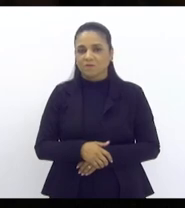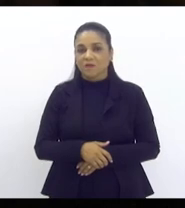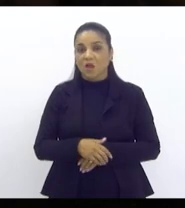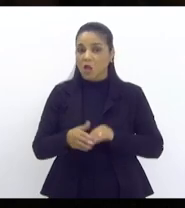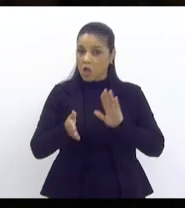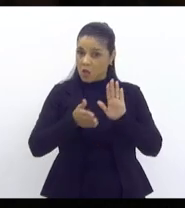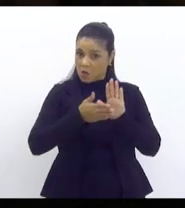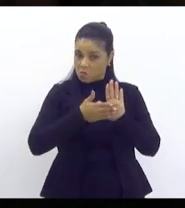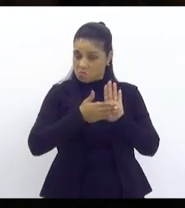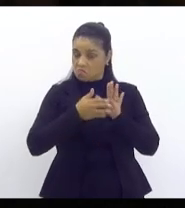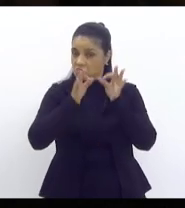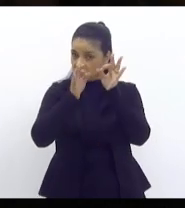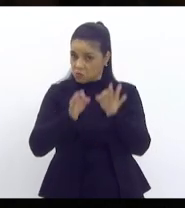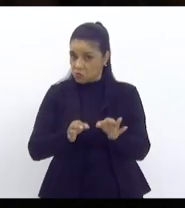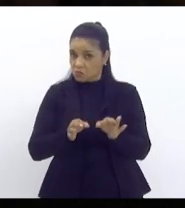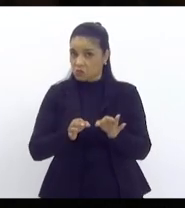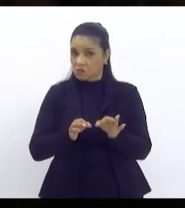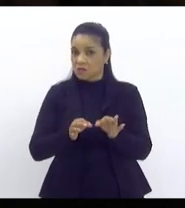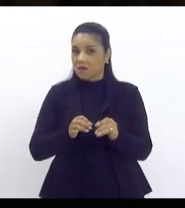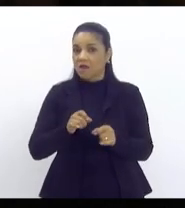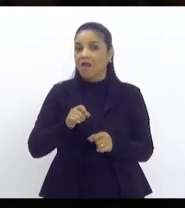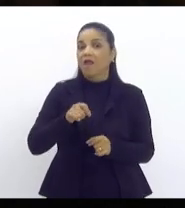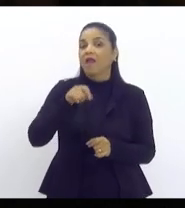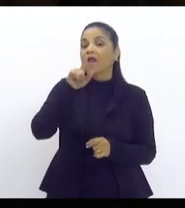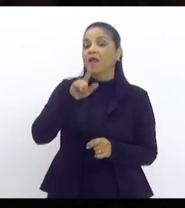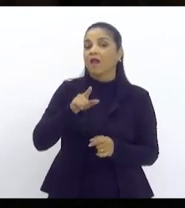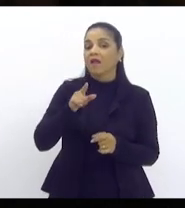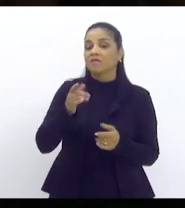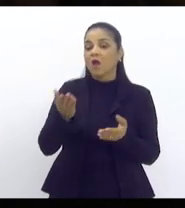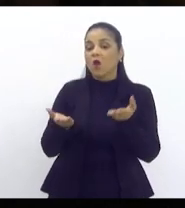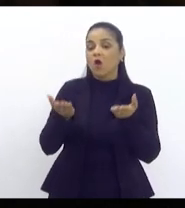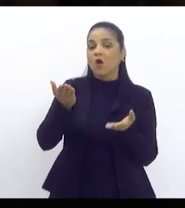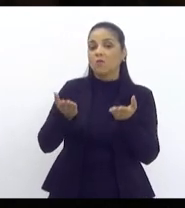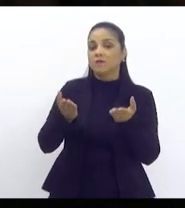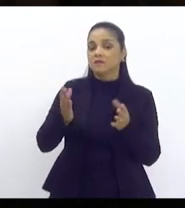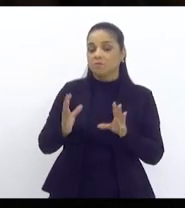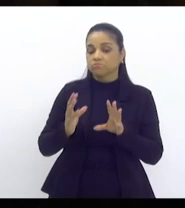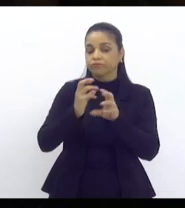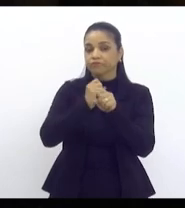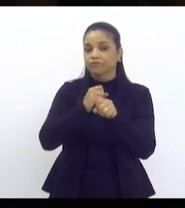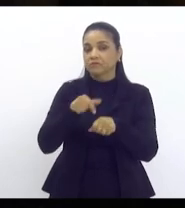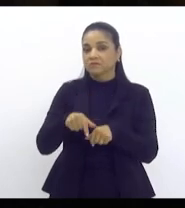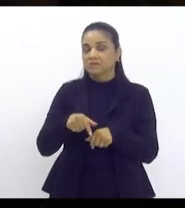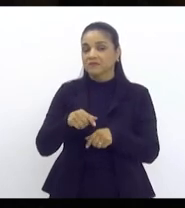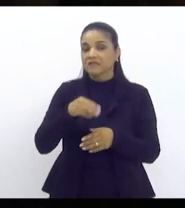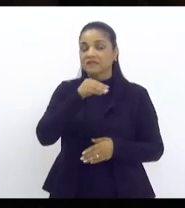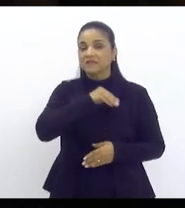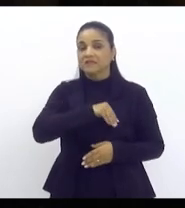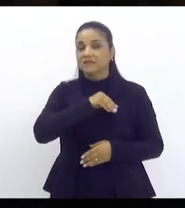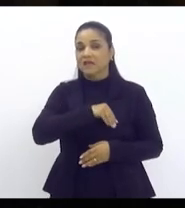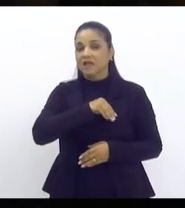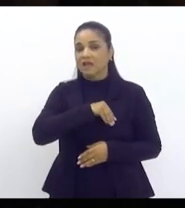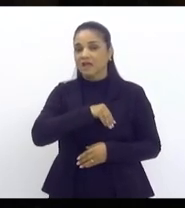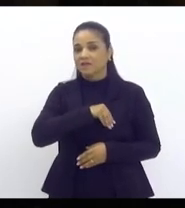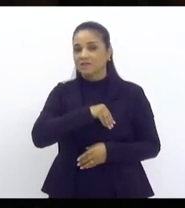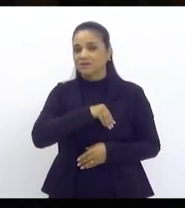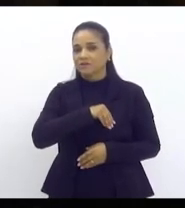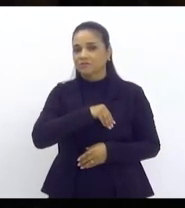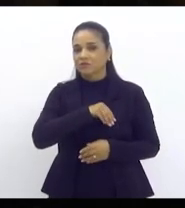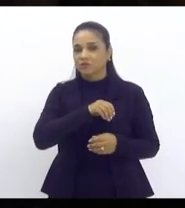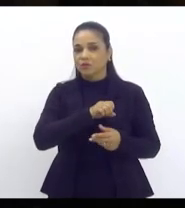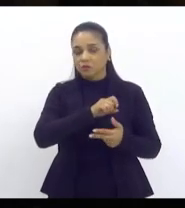Proposta justa, mas quem vai compensar a nossa conta? O salário médio do